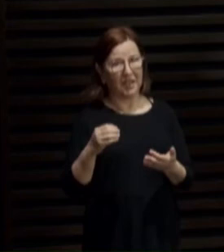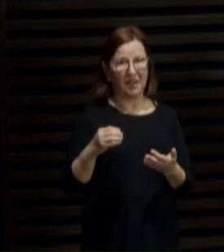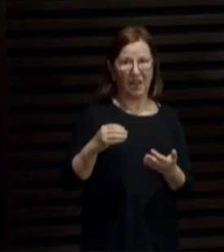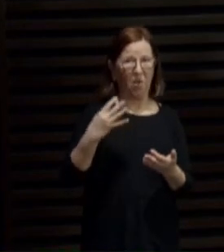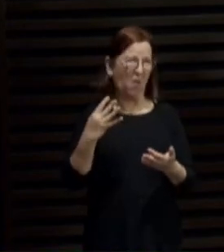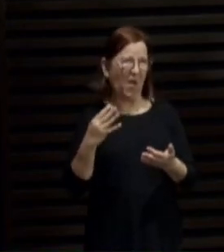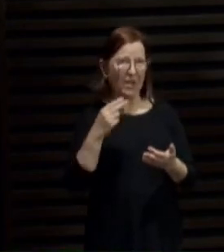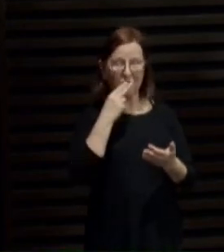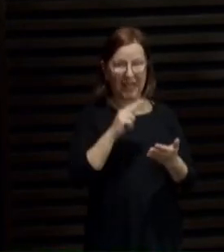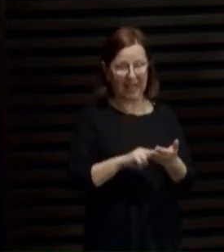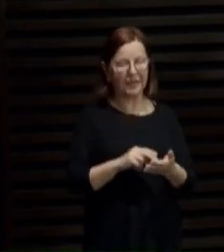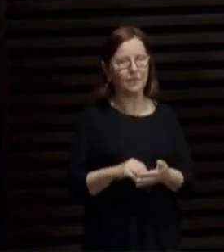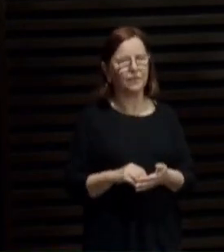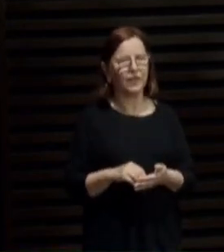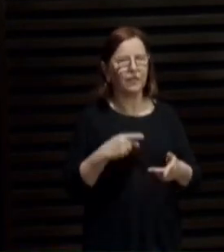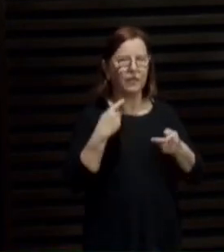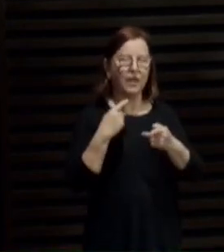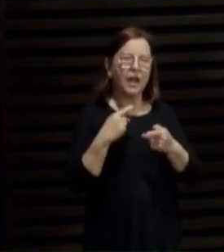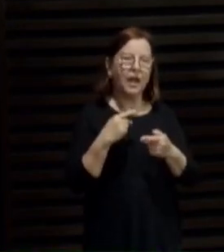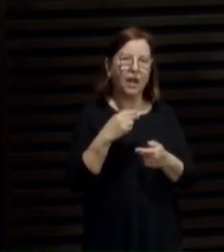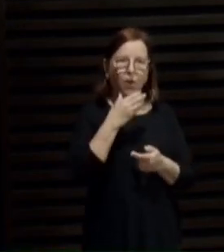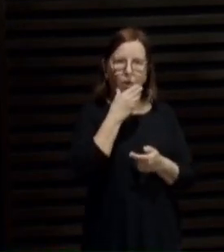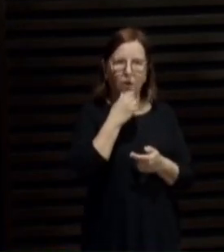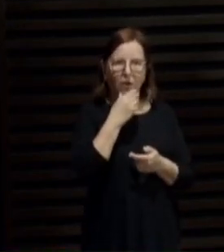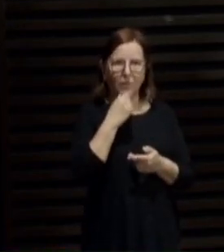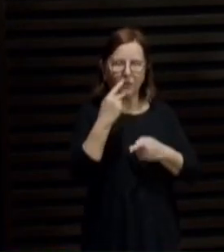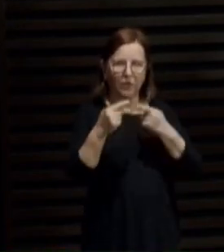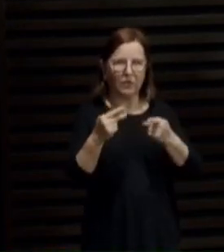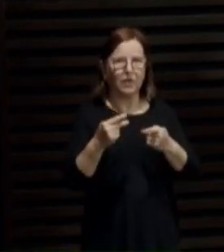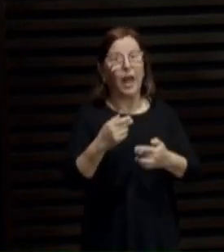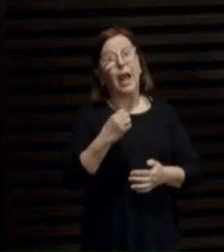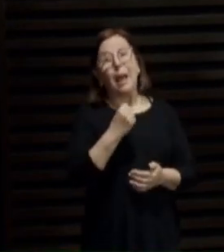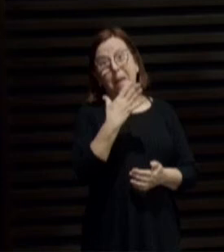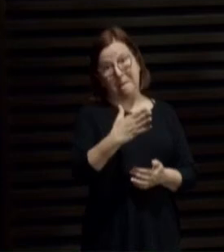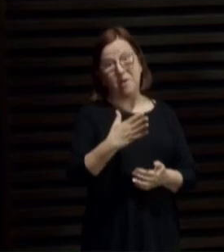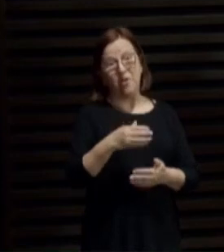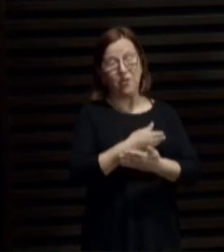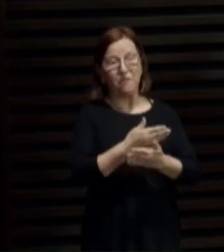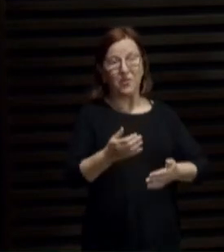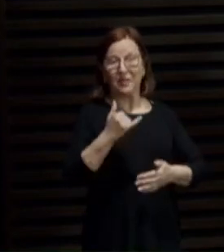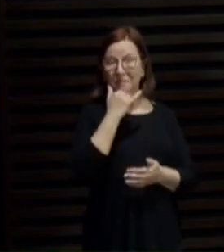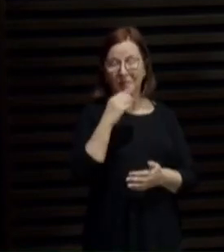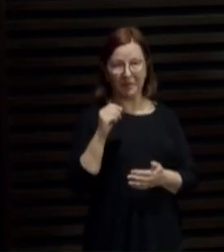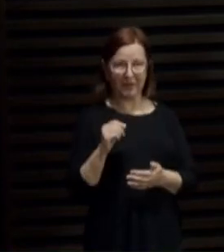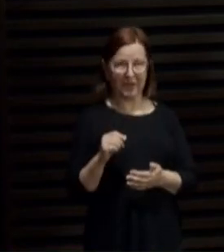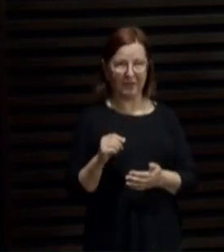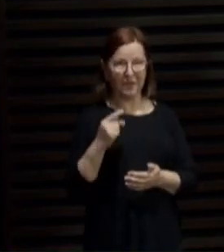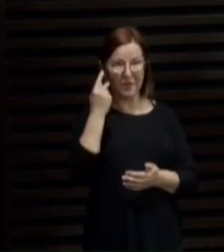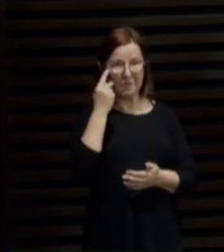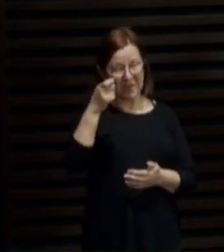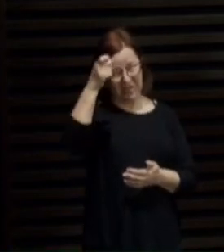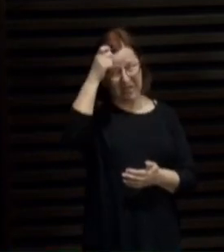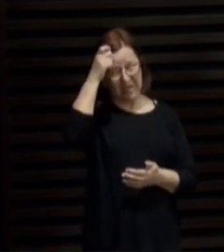olha, foi bom vocês terem perdoados, depois que vocês trataram do assunto, para que Satanás não alcance vantagem,